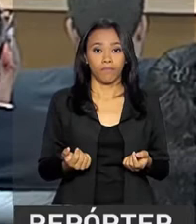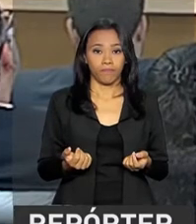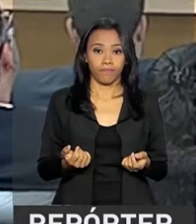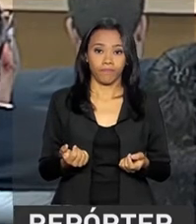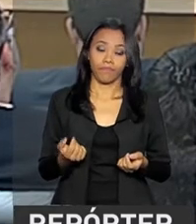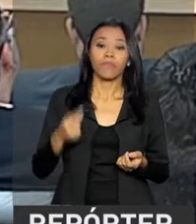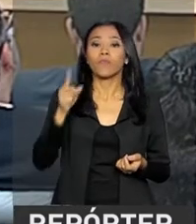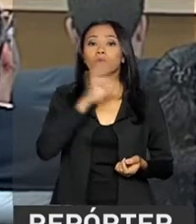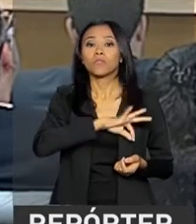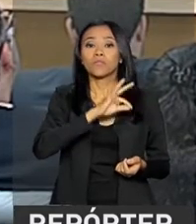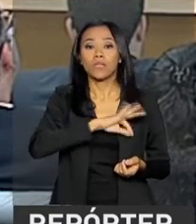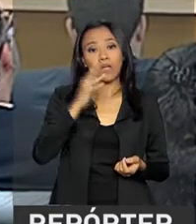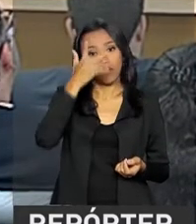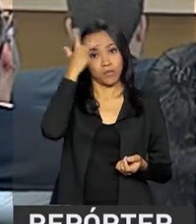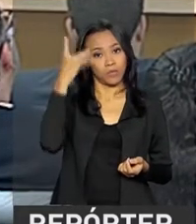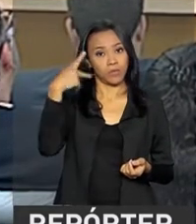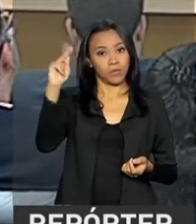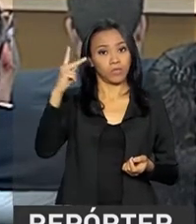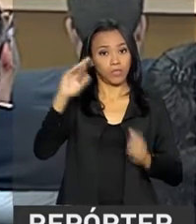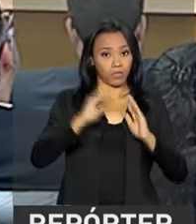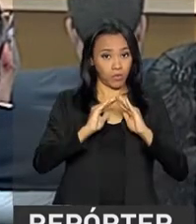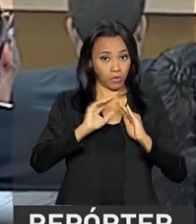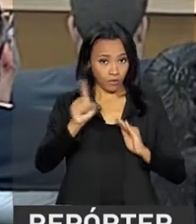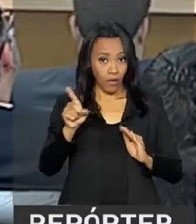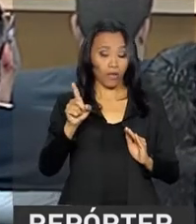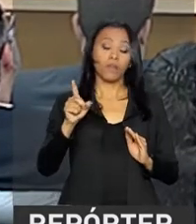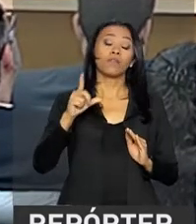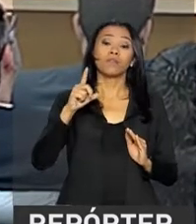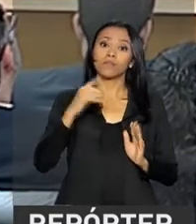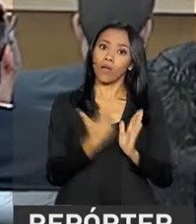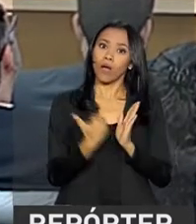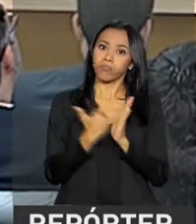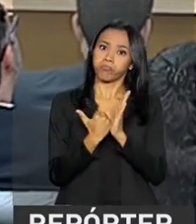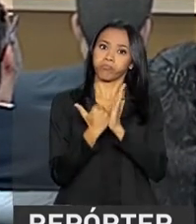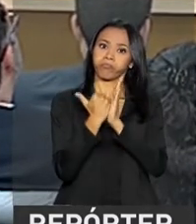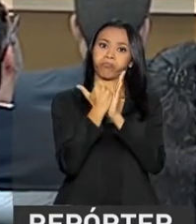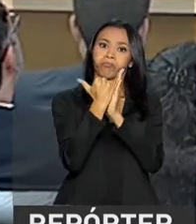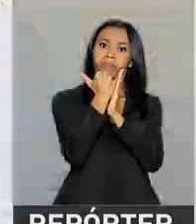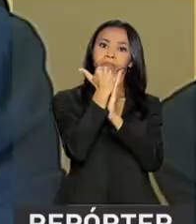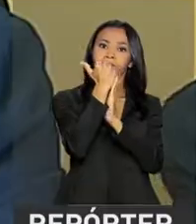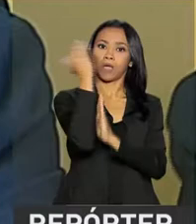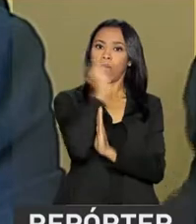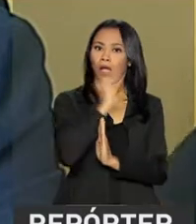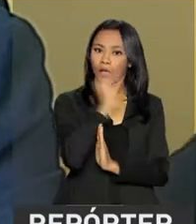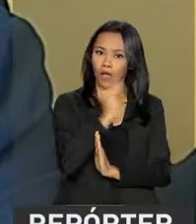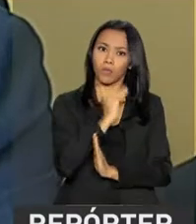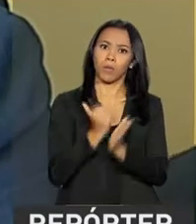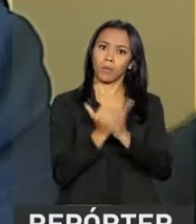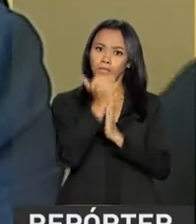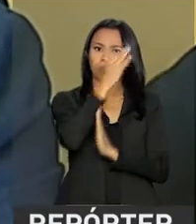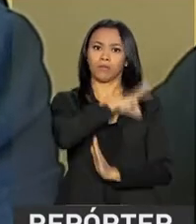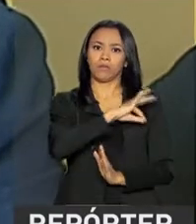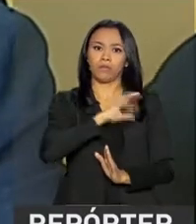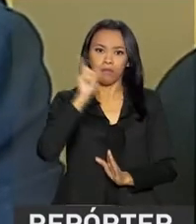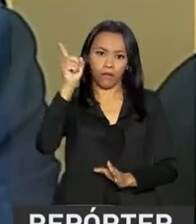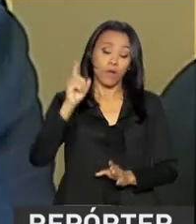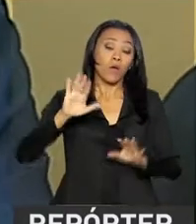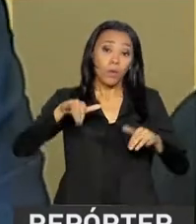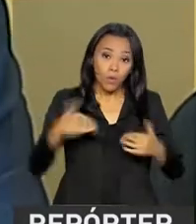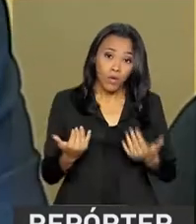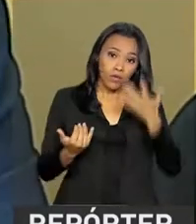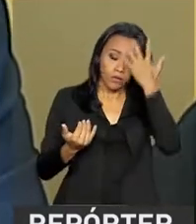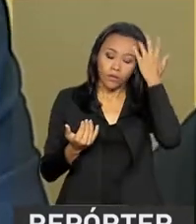habitantes daquela região crescem por cresce muito muito rapidamente quando você olha esse crescimento